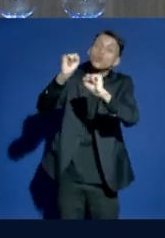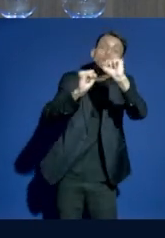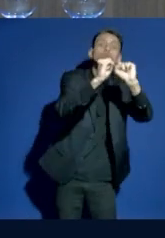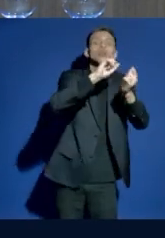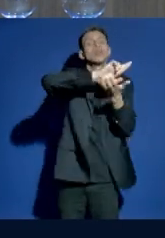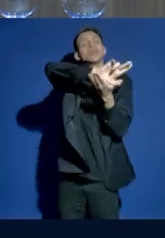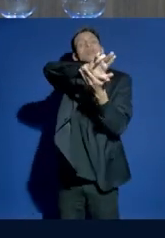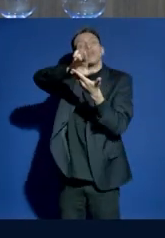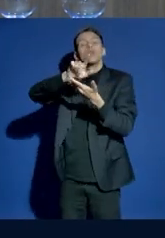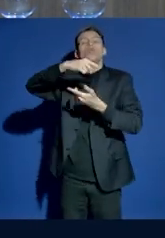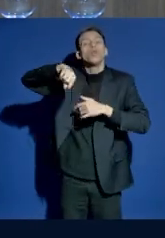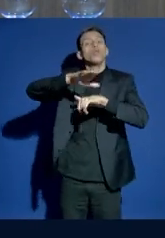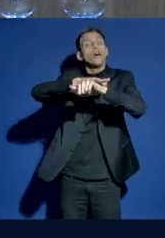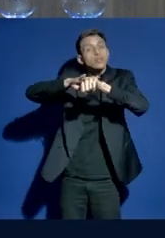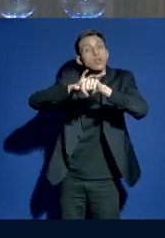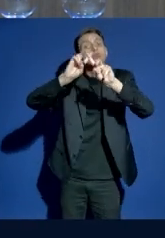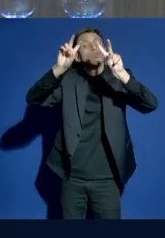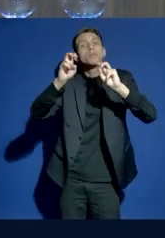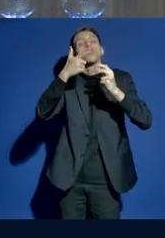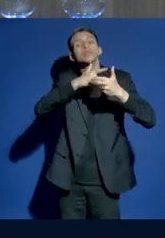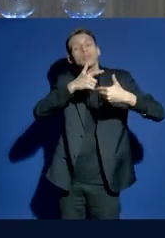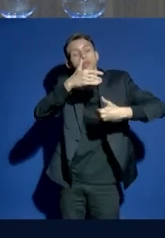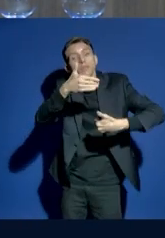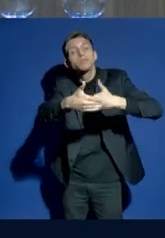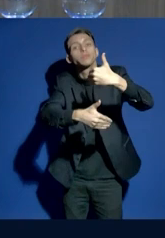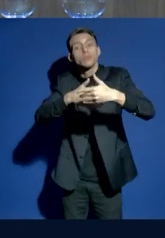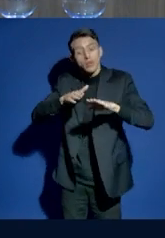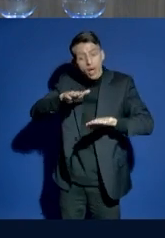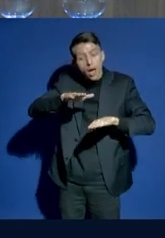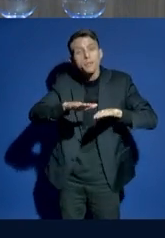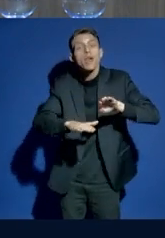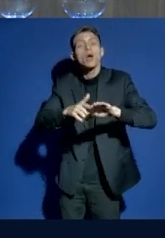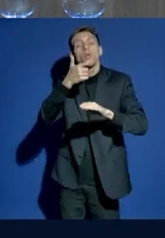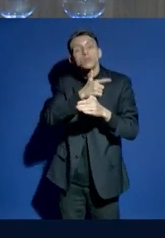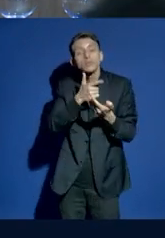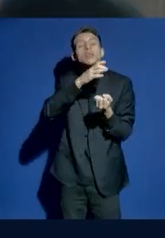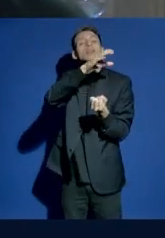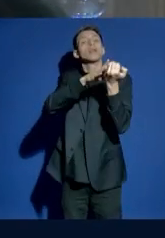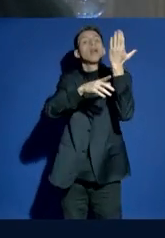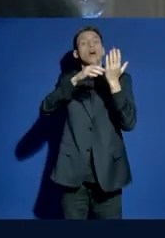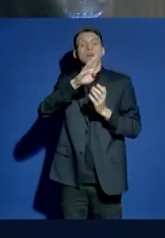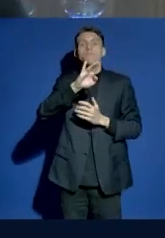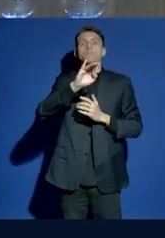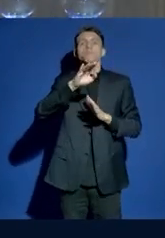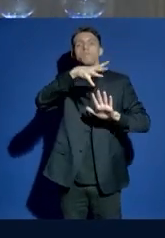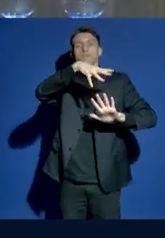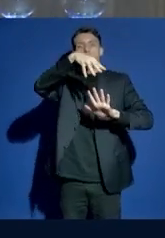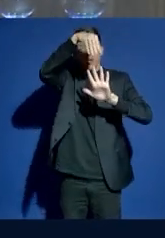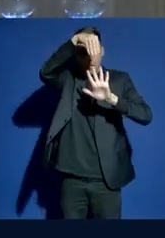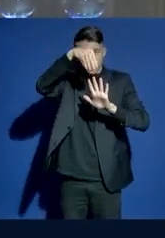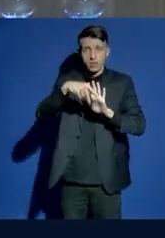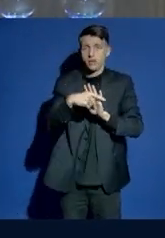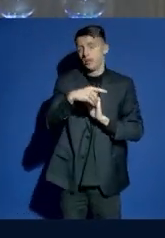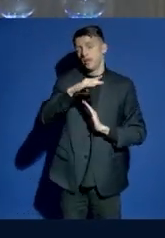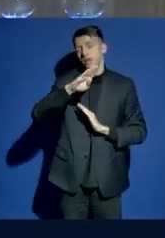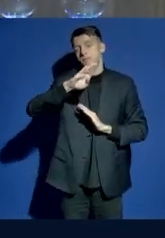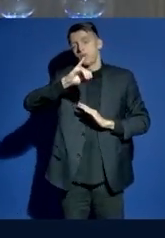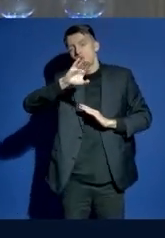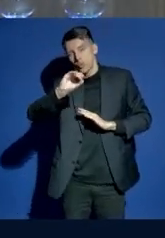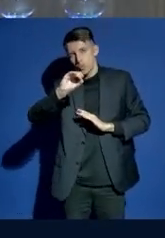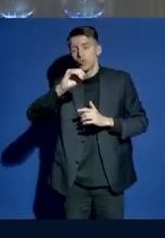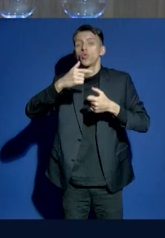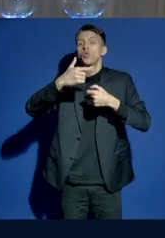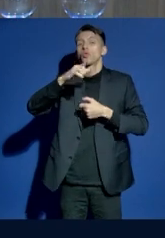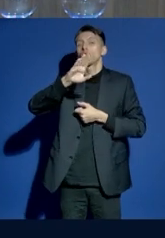e daí sim a gente possa caminhar para ter esse biocombustível, não só daí para atender essa